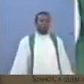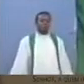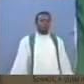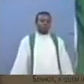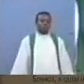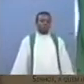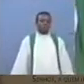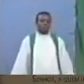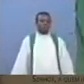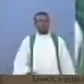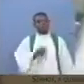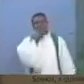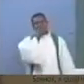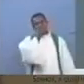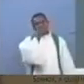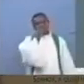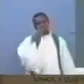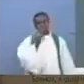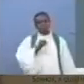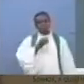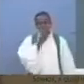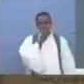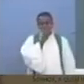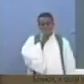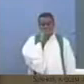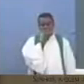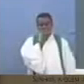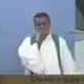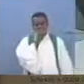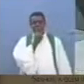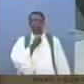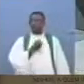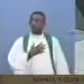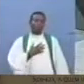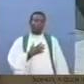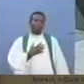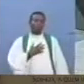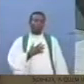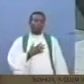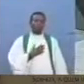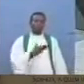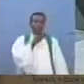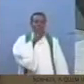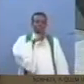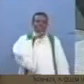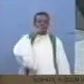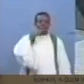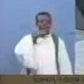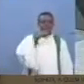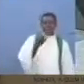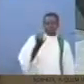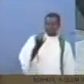O pai e a mãe pode ser até que tenha desejado ter um filho, mas não você. Não eu, porque eles não sabiam.